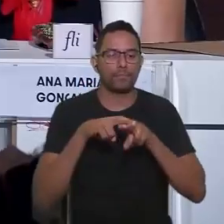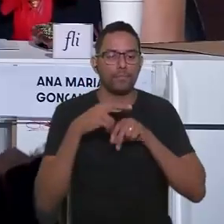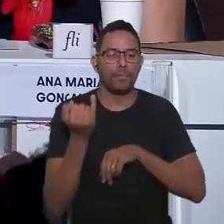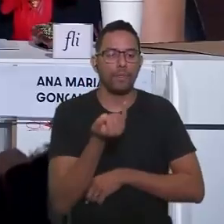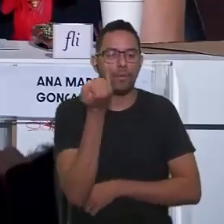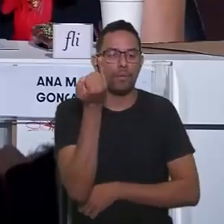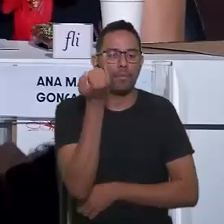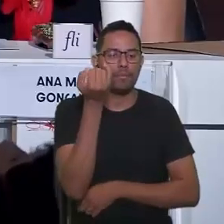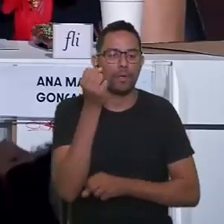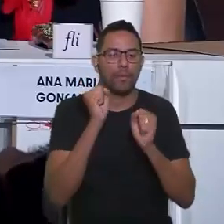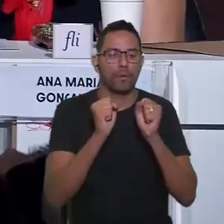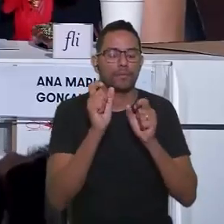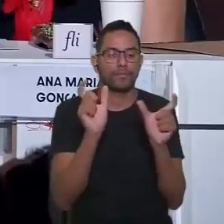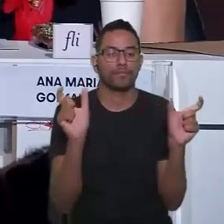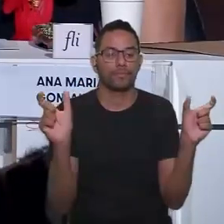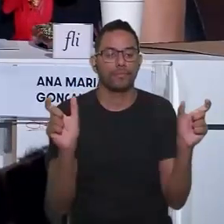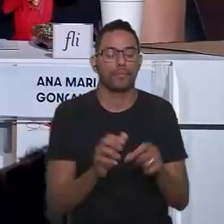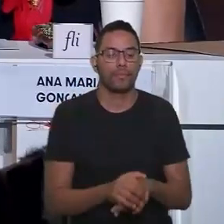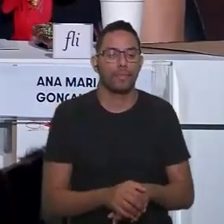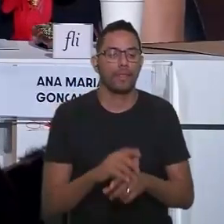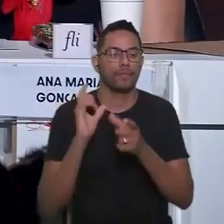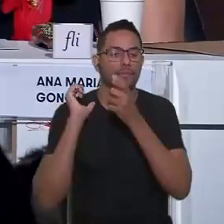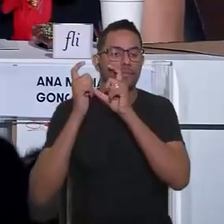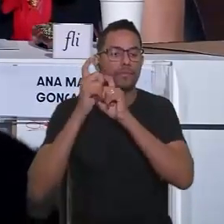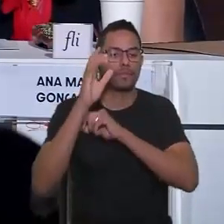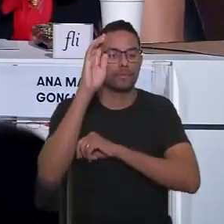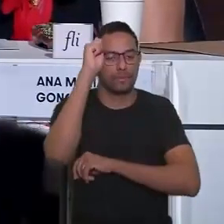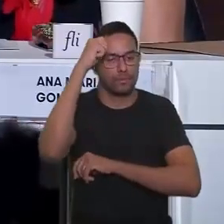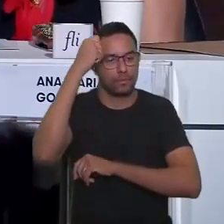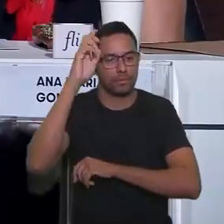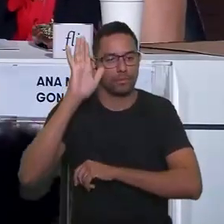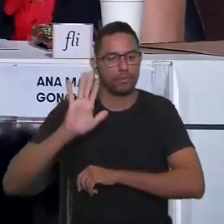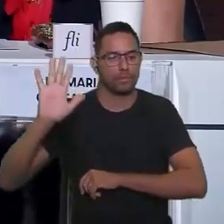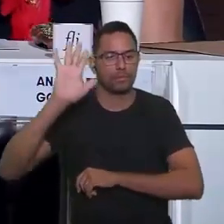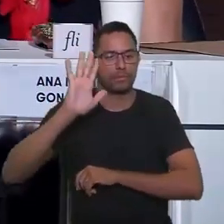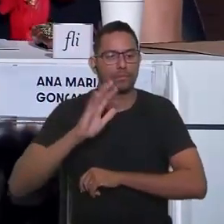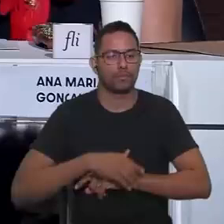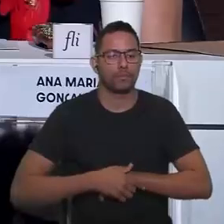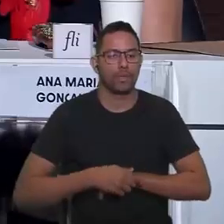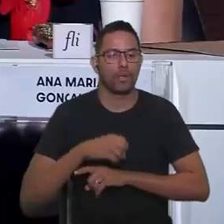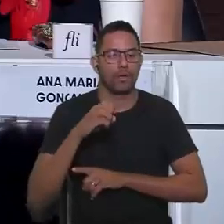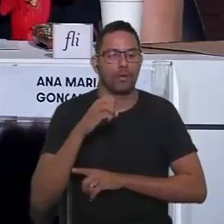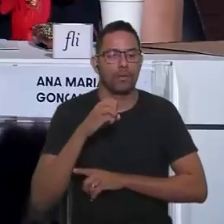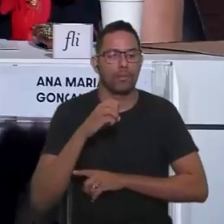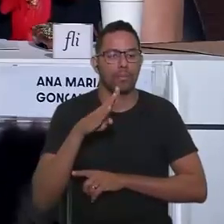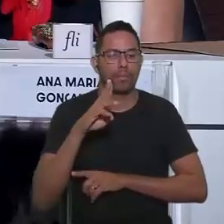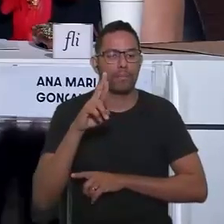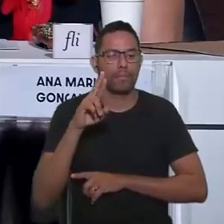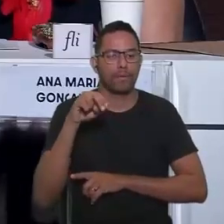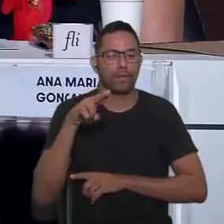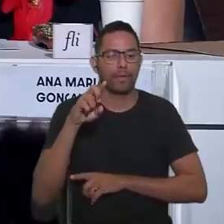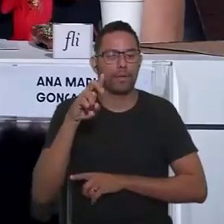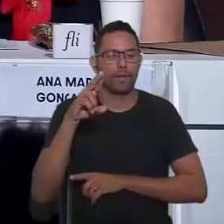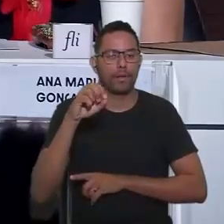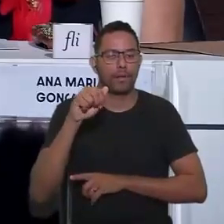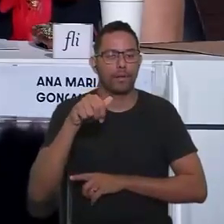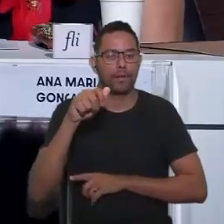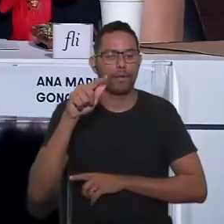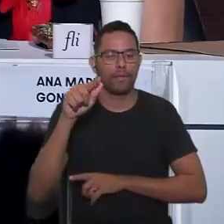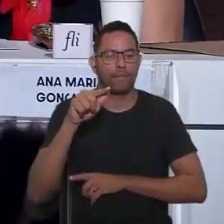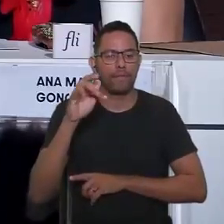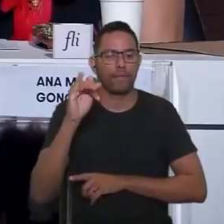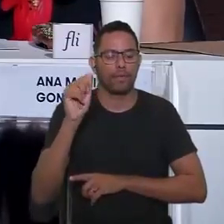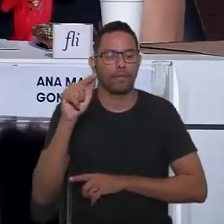grande importância e do poder das palavras na tradição africana. De Burkina Faso, o historiador